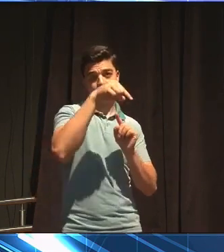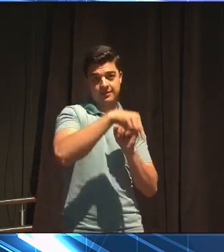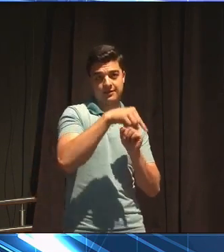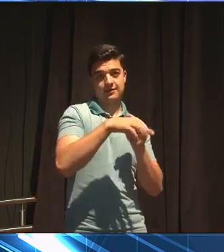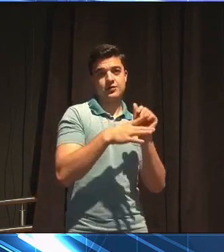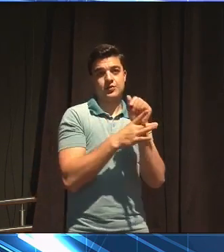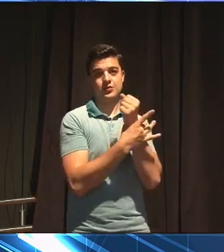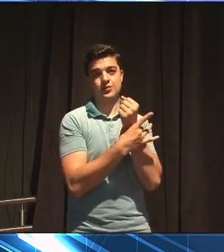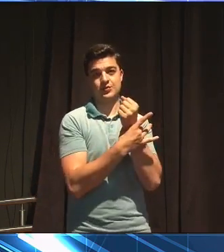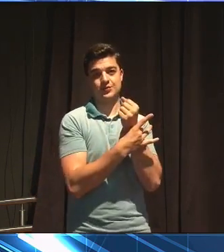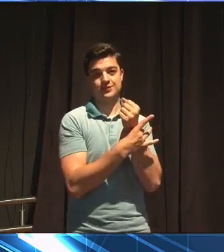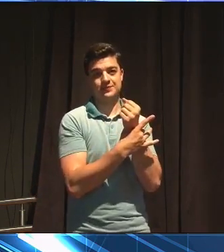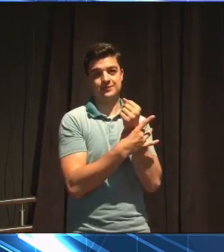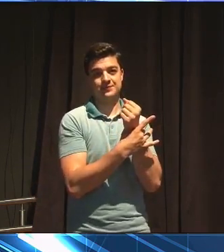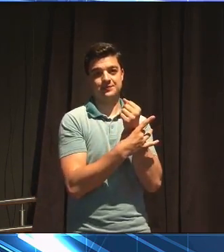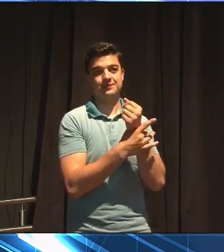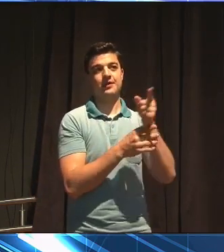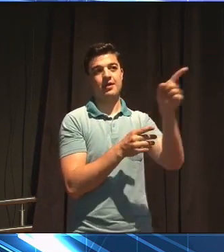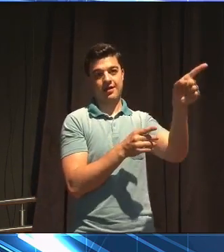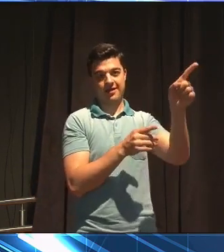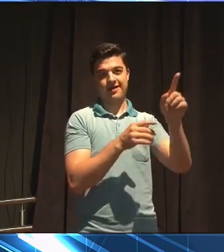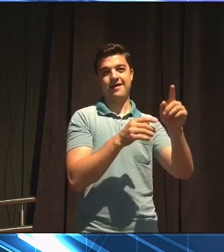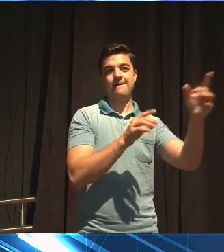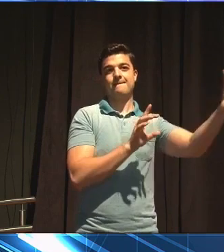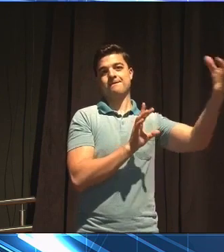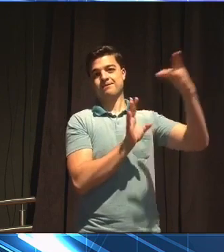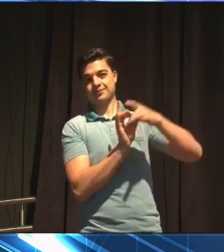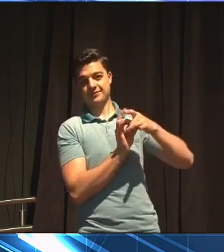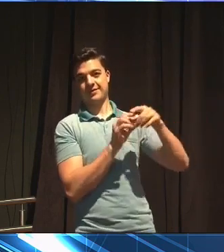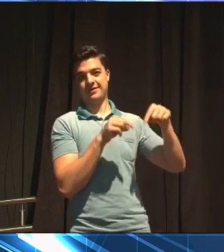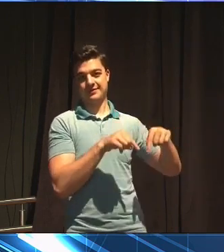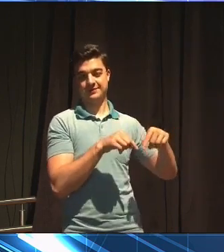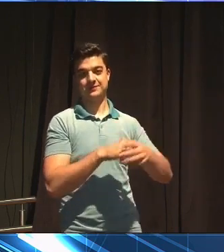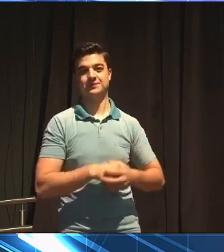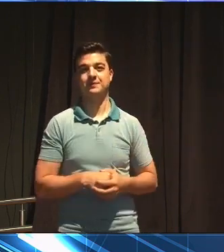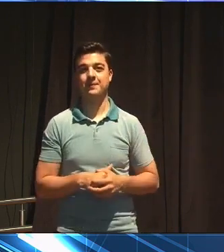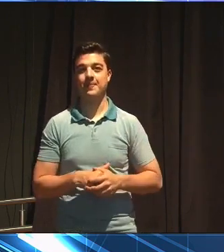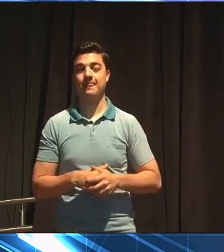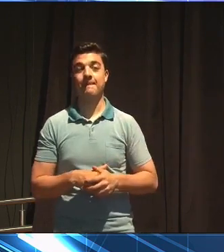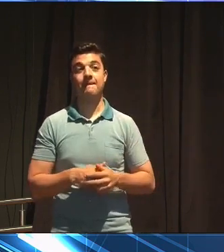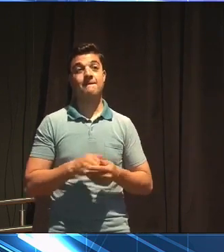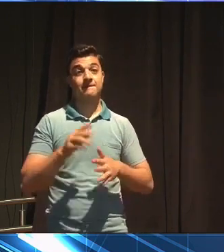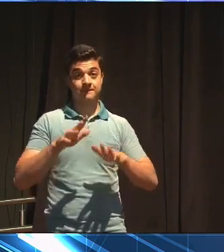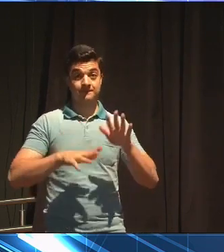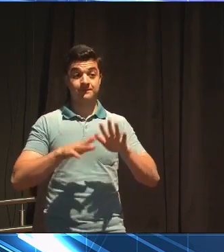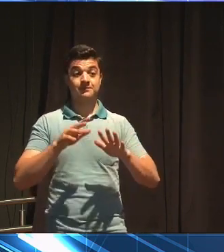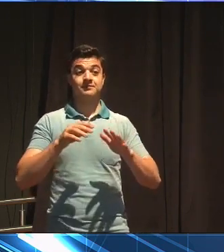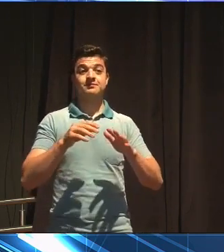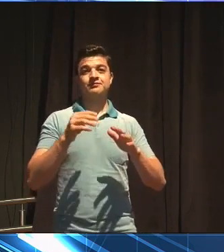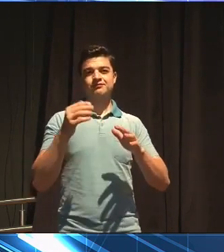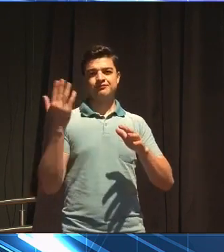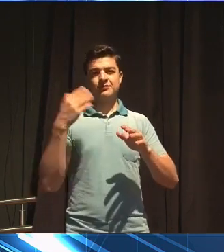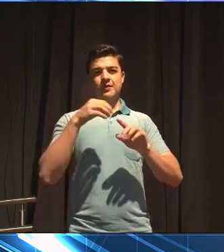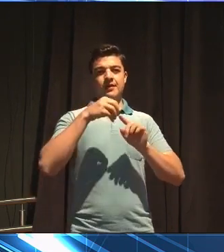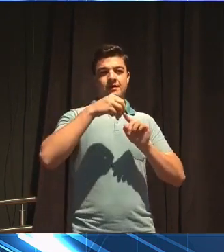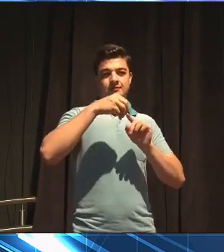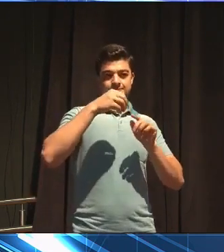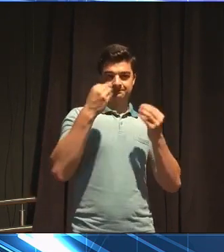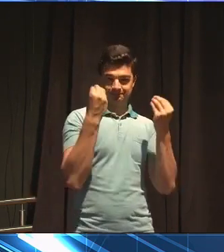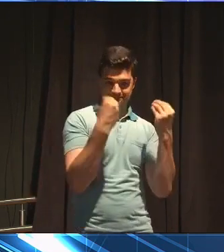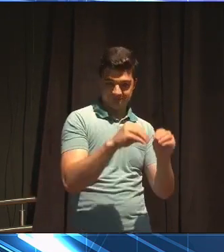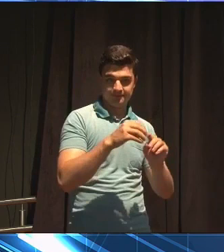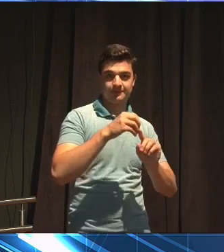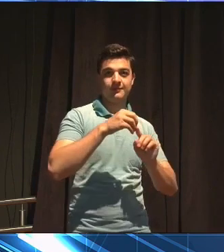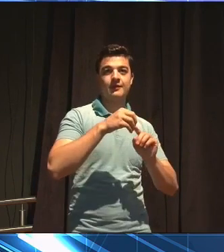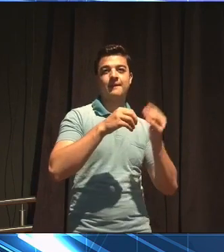Antigamente, toda vez que você batia no nesse cálculo de seguro, ele literalmente ia lá na Serasa. A Serasa cobrava R$ 1 dele, um exemplo, cobrava R$ 1